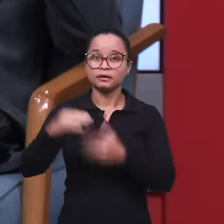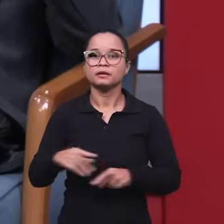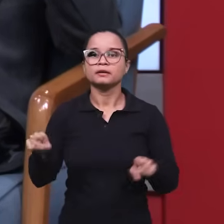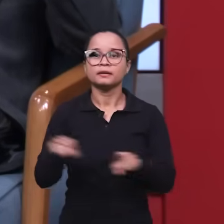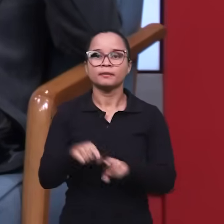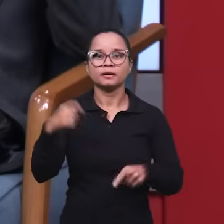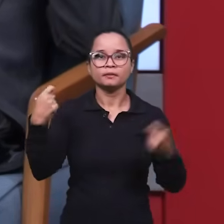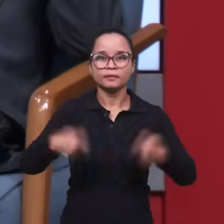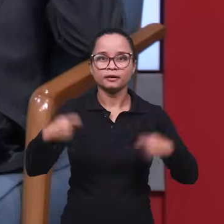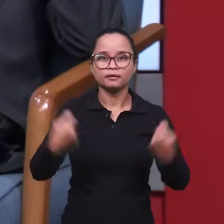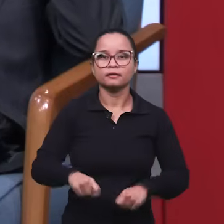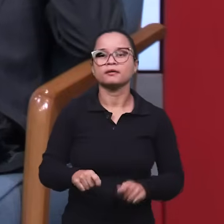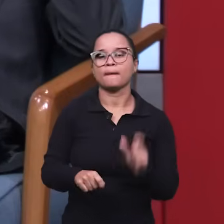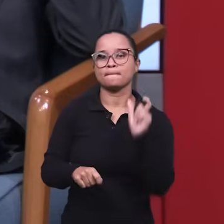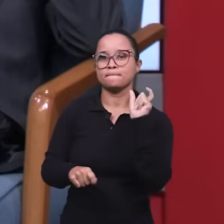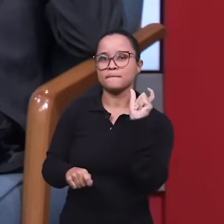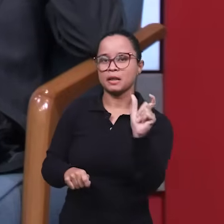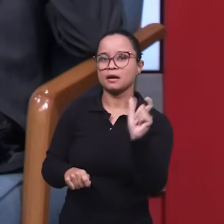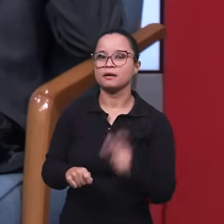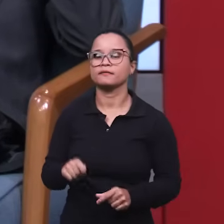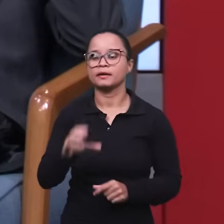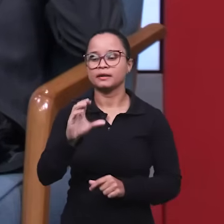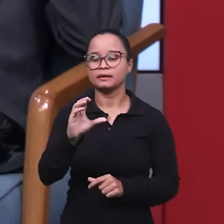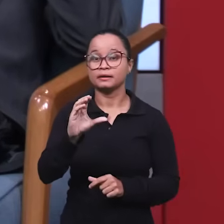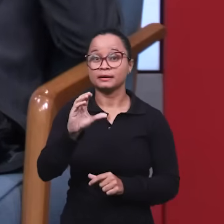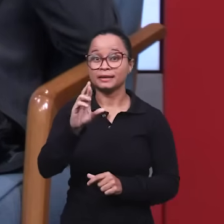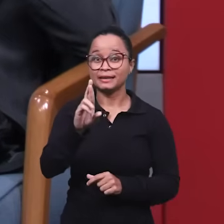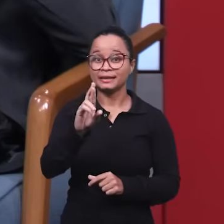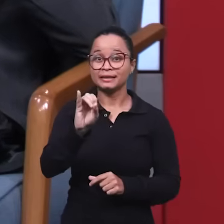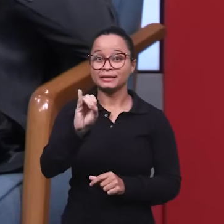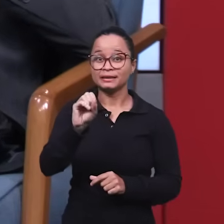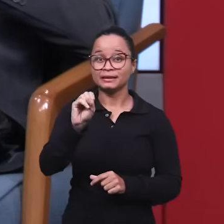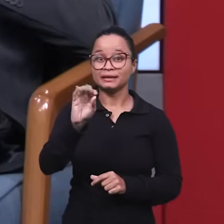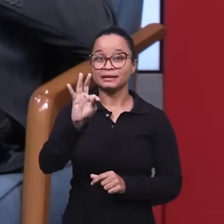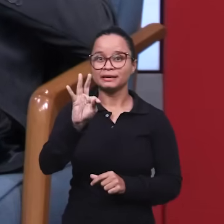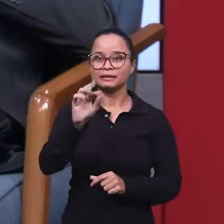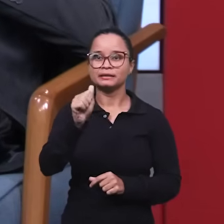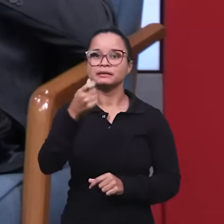revelação, introduz a palavra cristã. Então ficou Igreja Cristã Maranata.